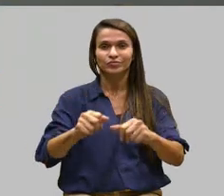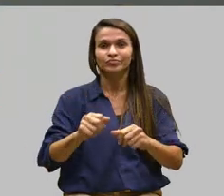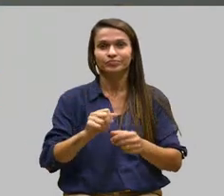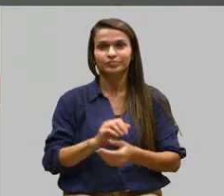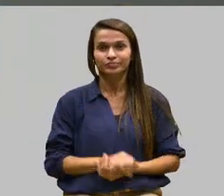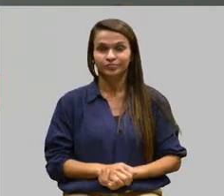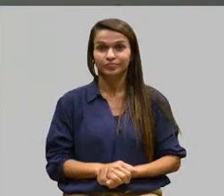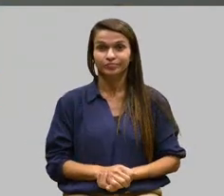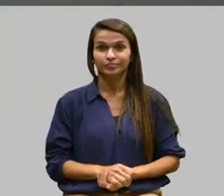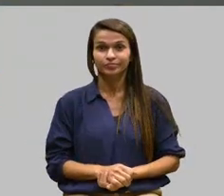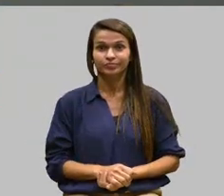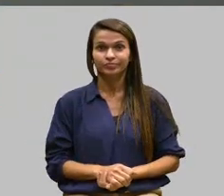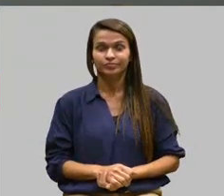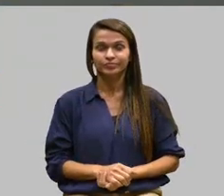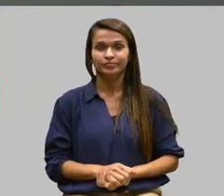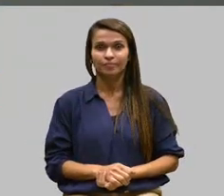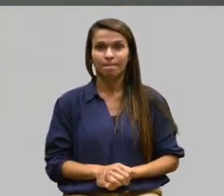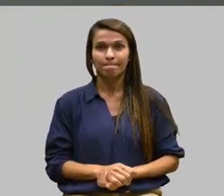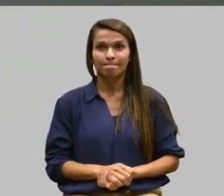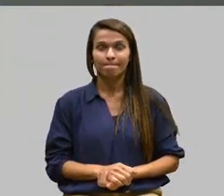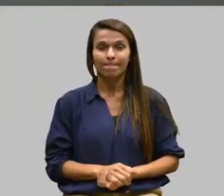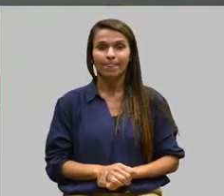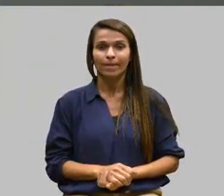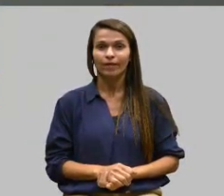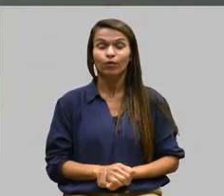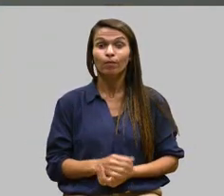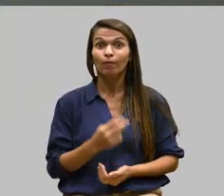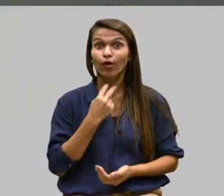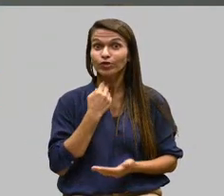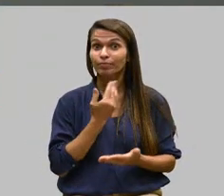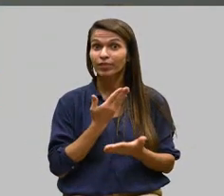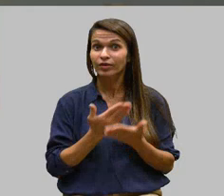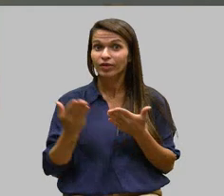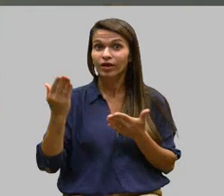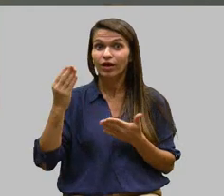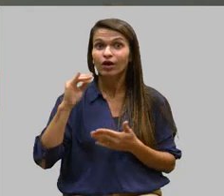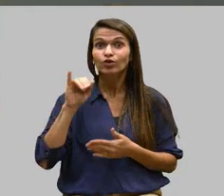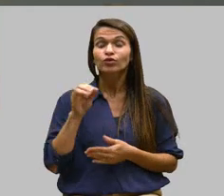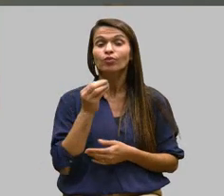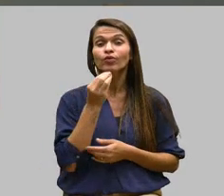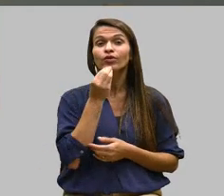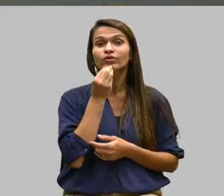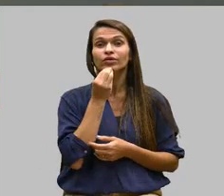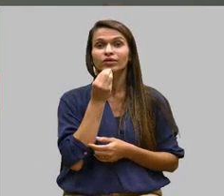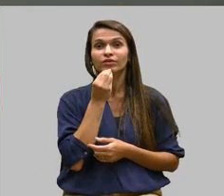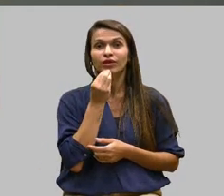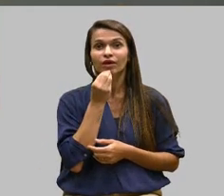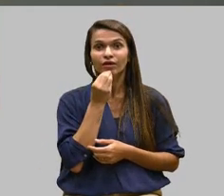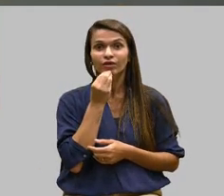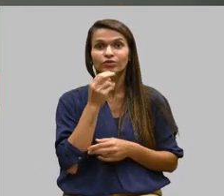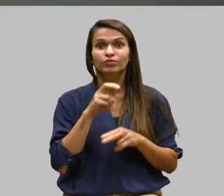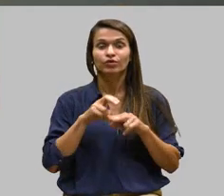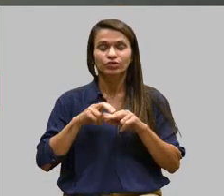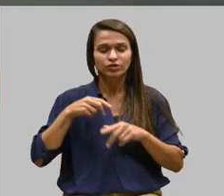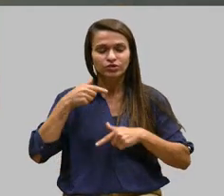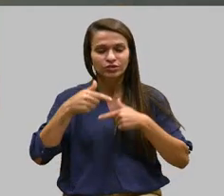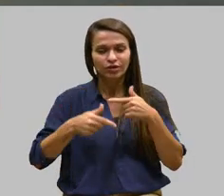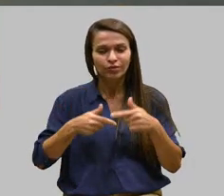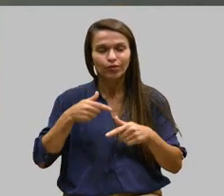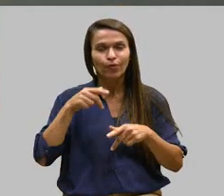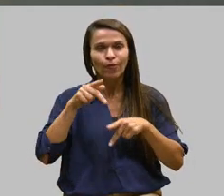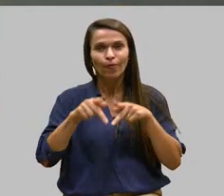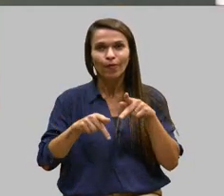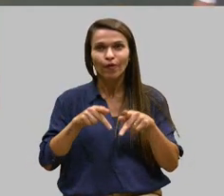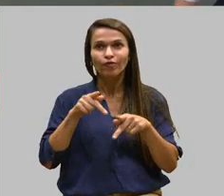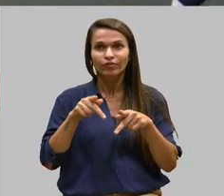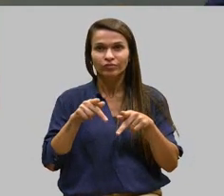não faz favor quem não pode perder as oportunidades porque a gente trabalha com o público que está envelhecimento